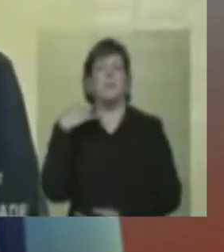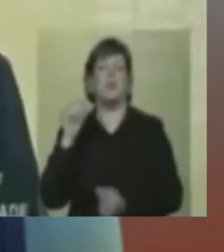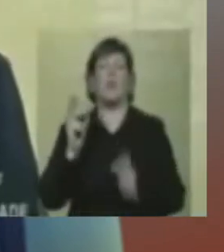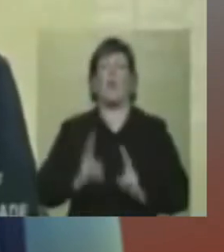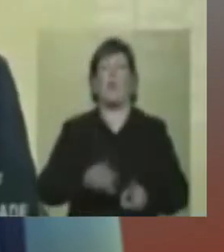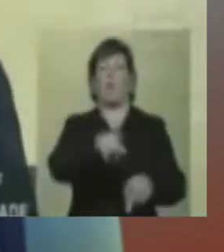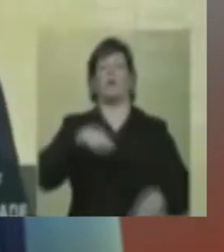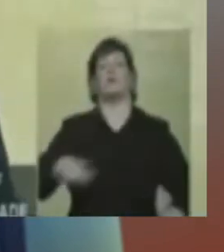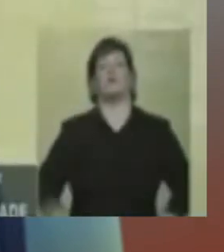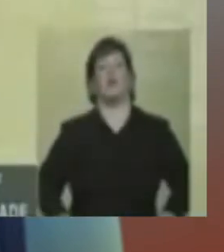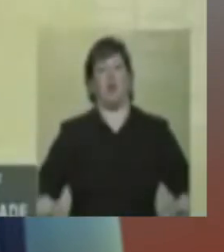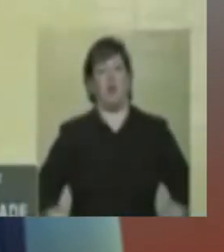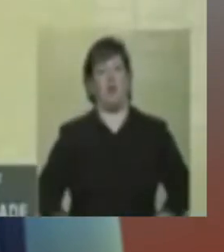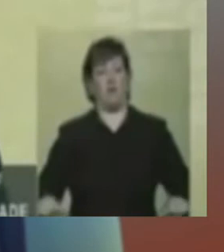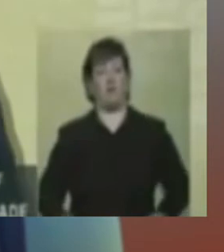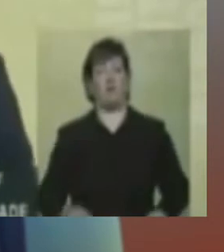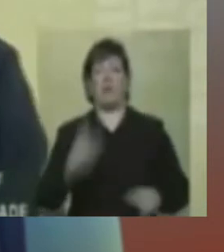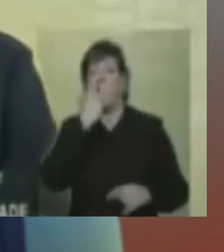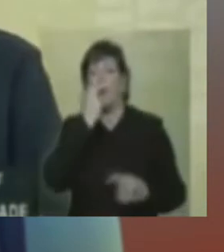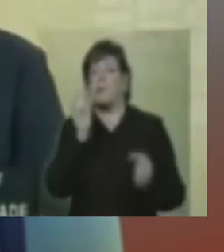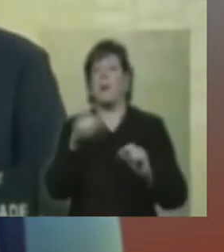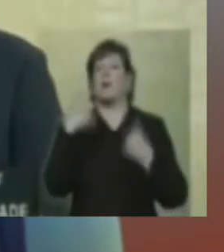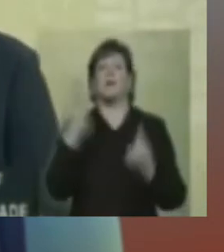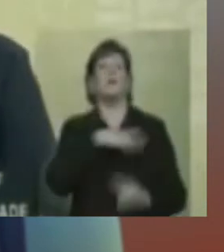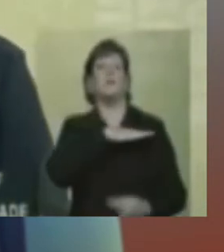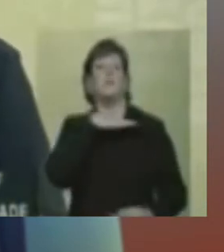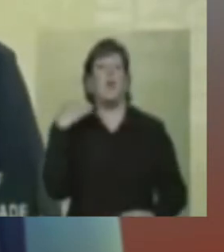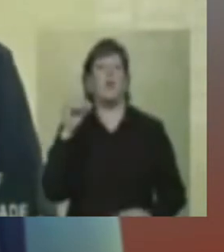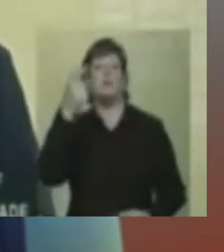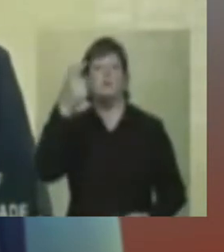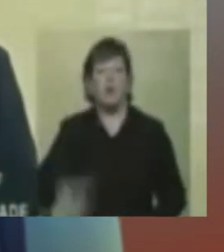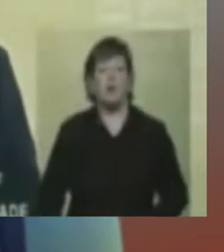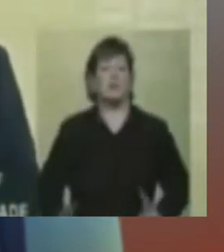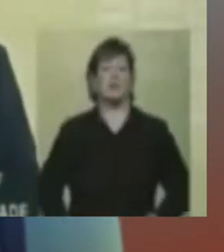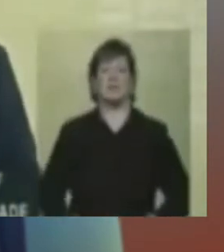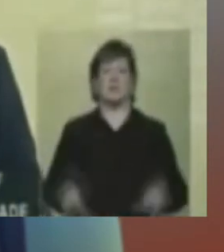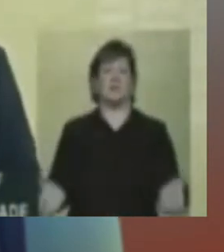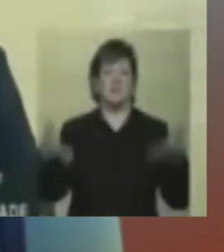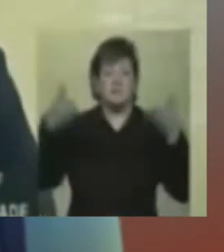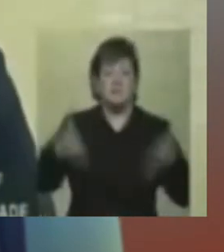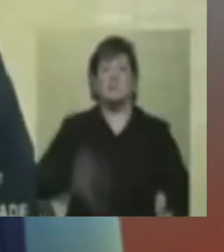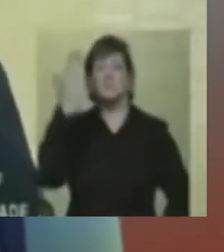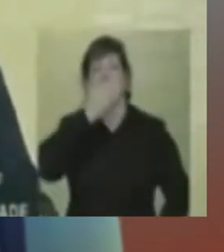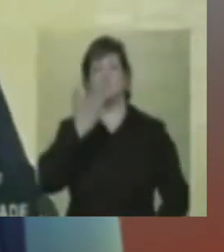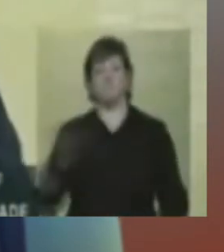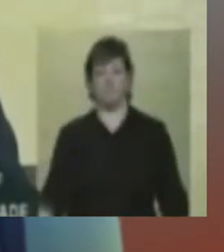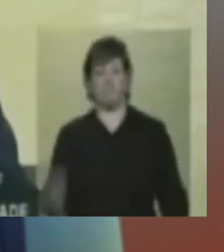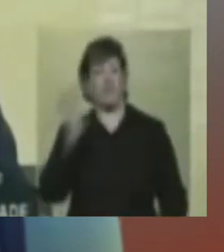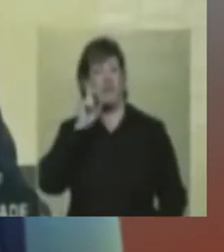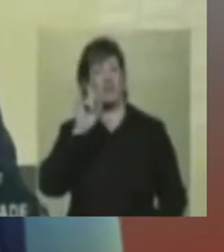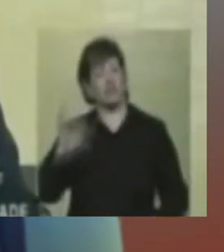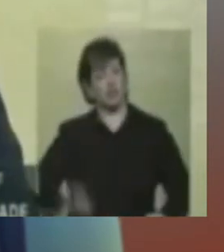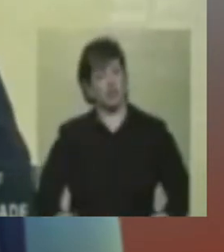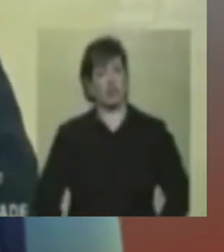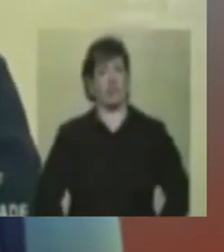torturado durante o regime militar ela já havia se emocionado na cerimônia em que a comissão da verdade foi instalada em 2012